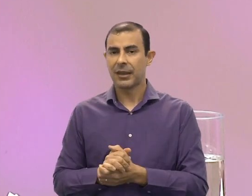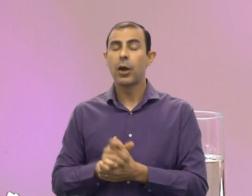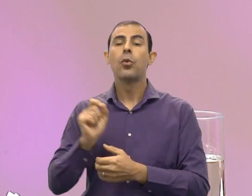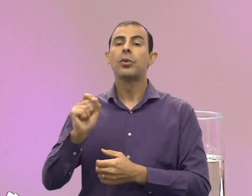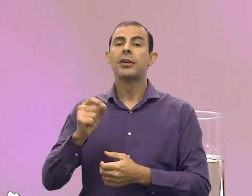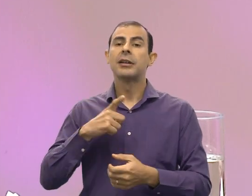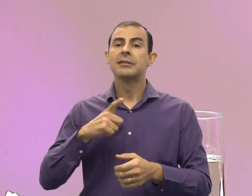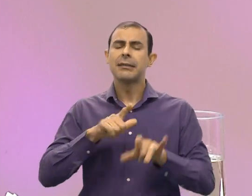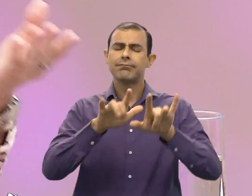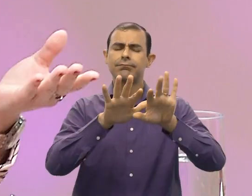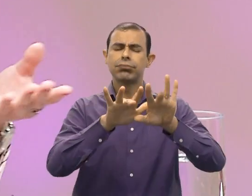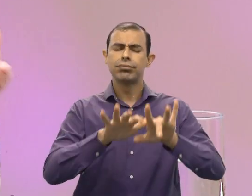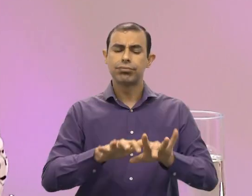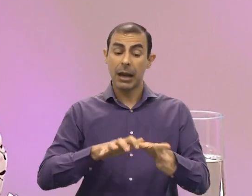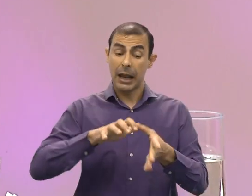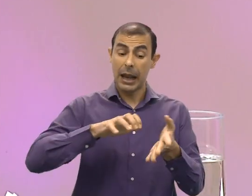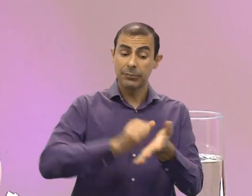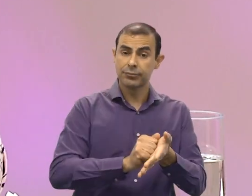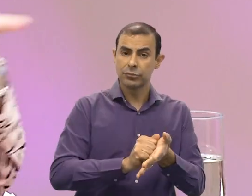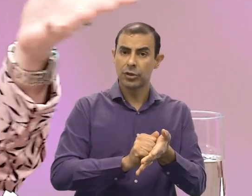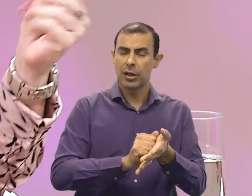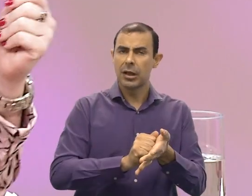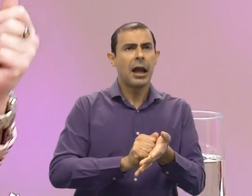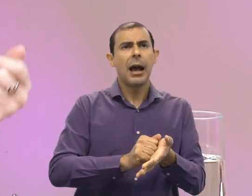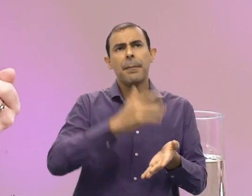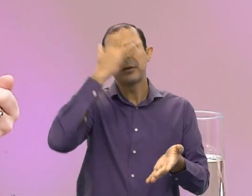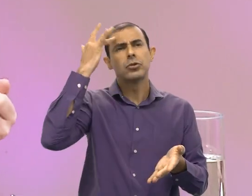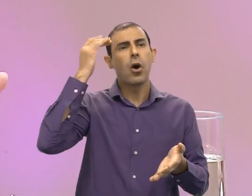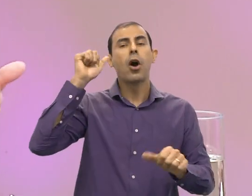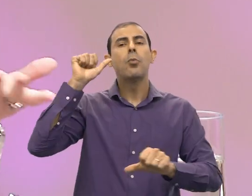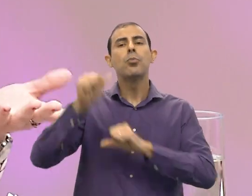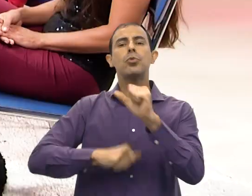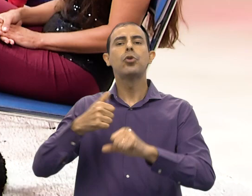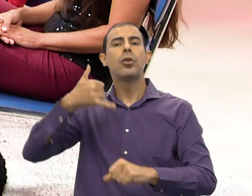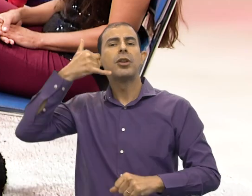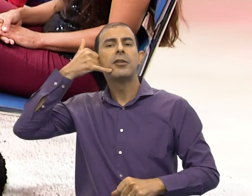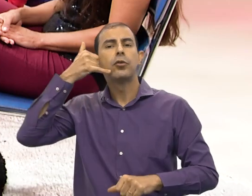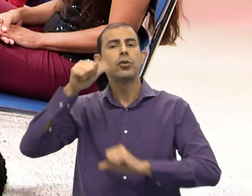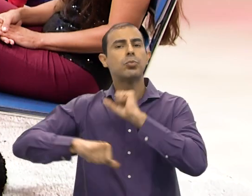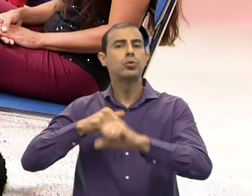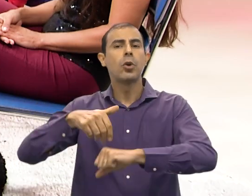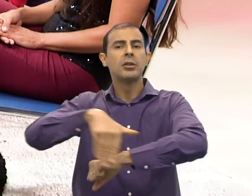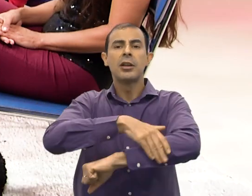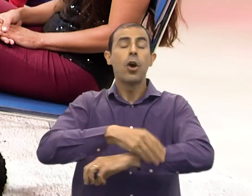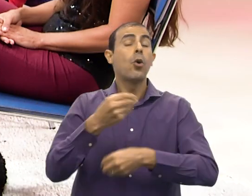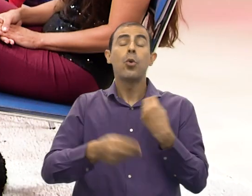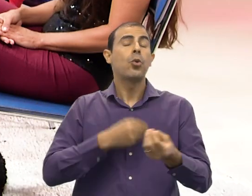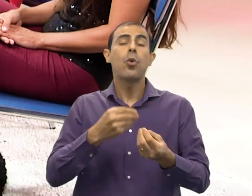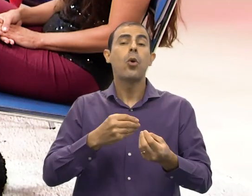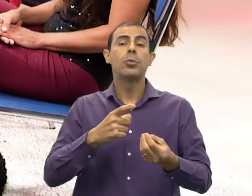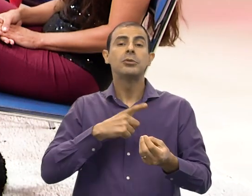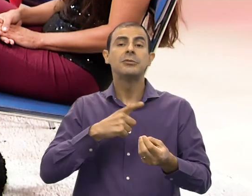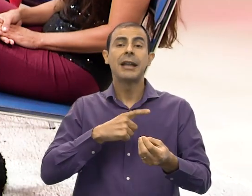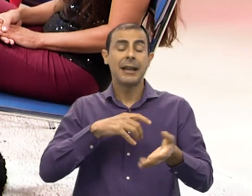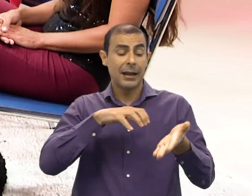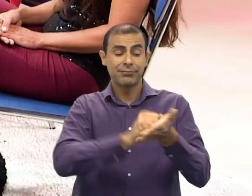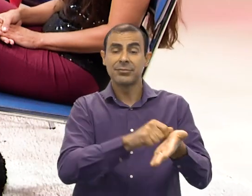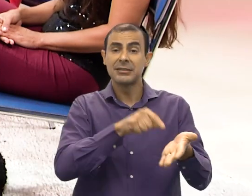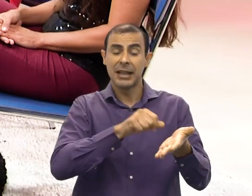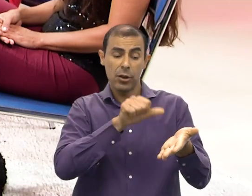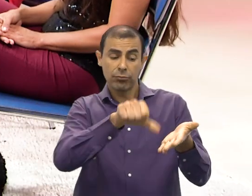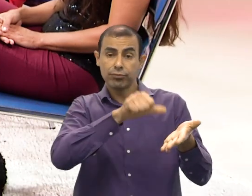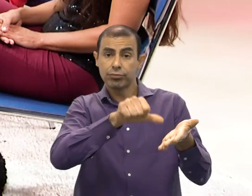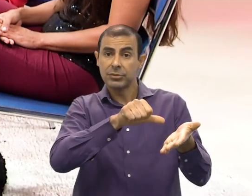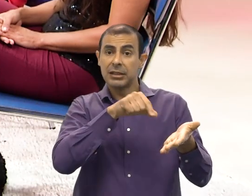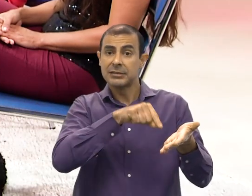de cadastro. Porque a pessoa vai lá, faz o cadastro, muda de telefone. E aí, para encontrar ela e avisar, olha, você é compatível.